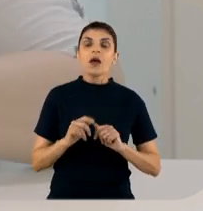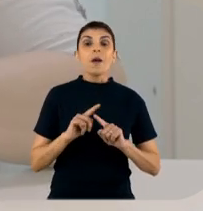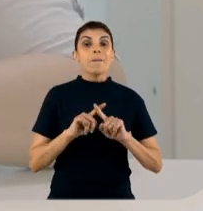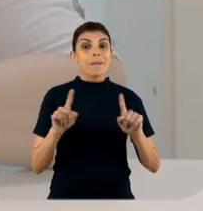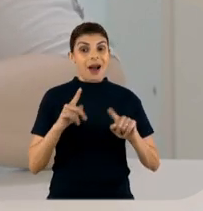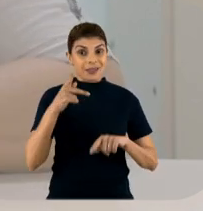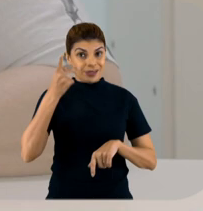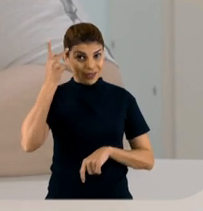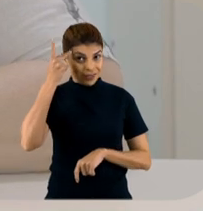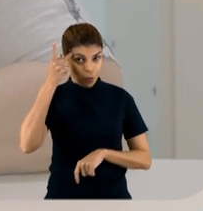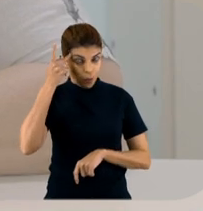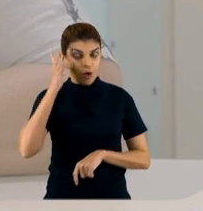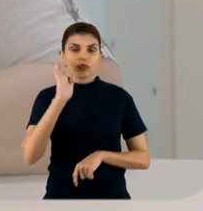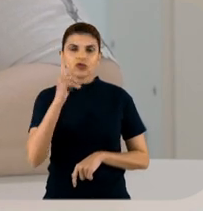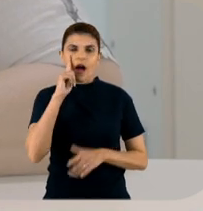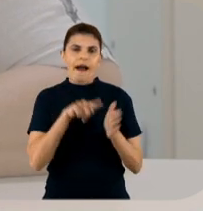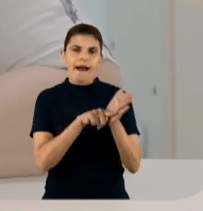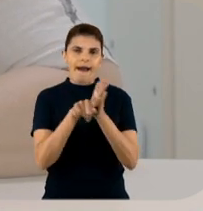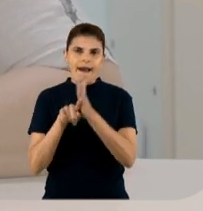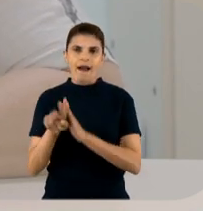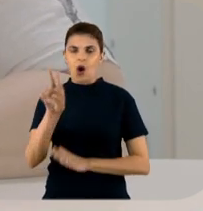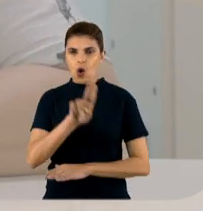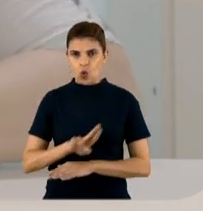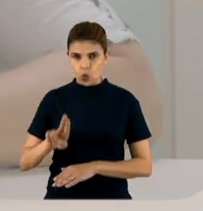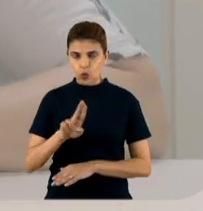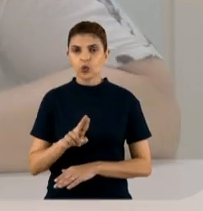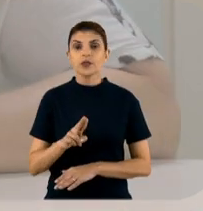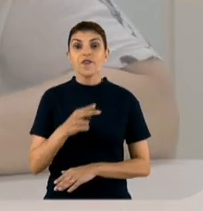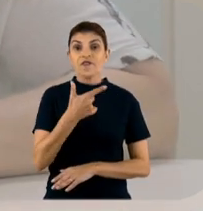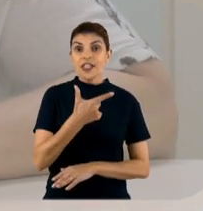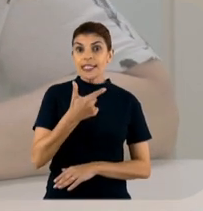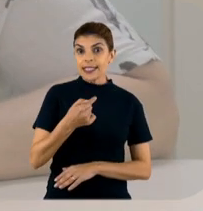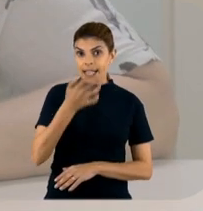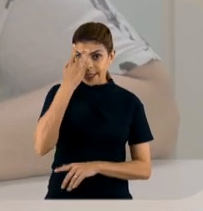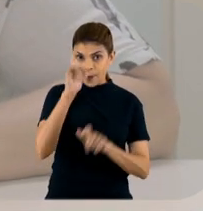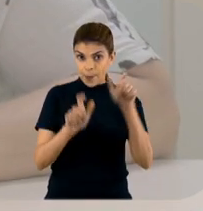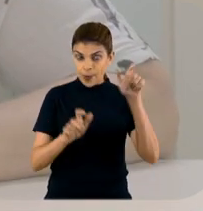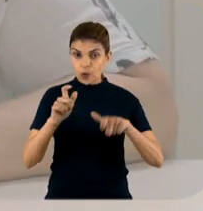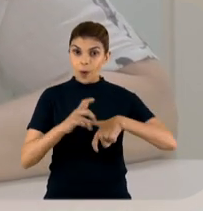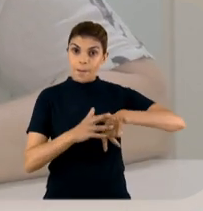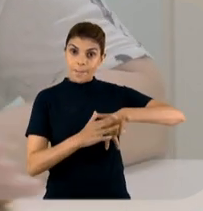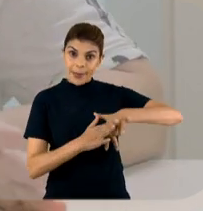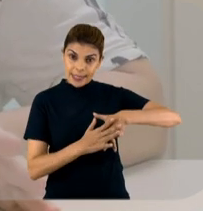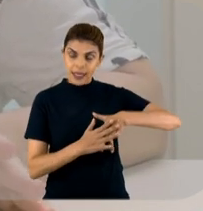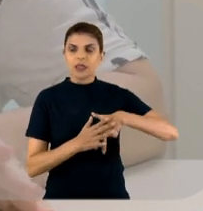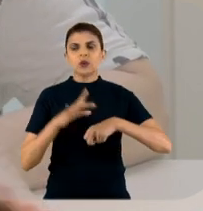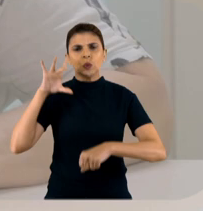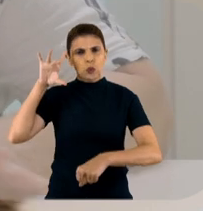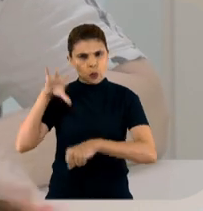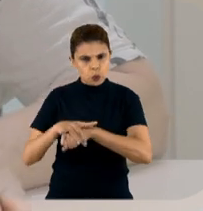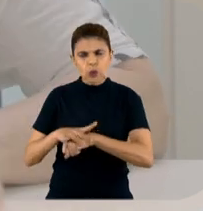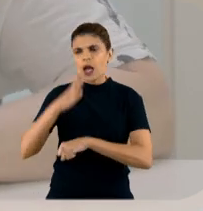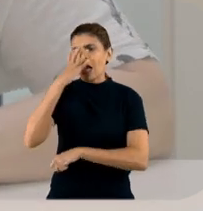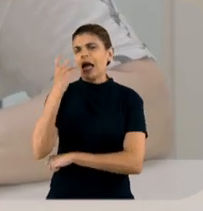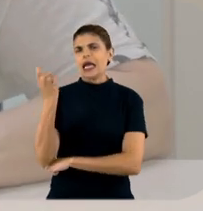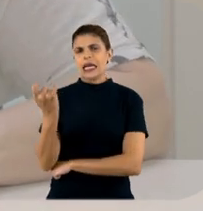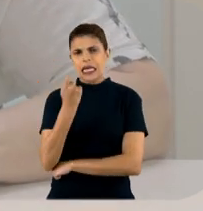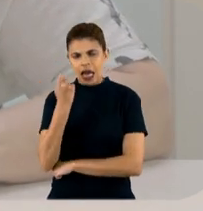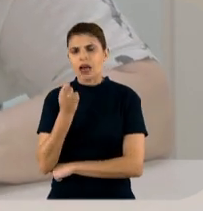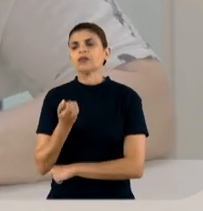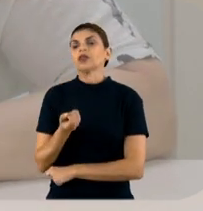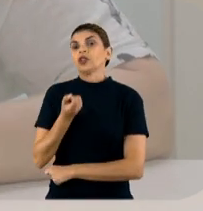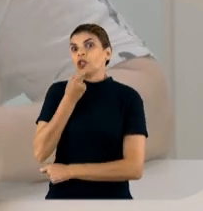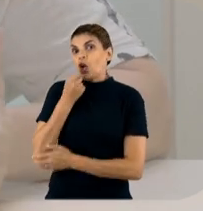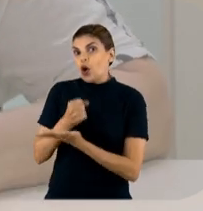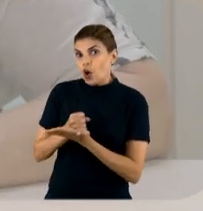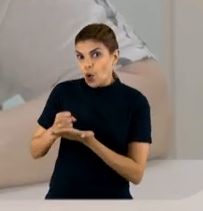o foi feito um um uso de anticoagulante em 27 pacientes consecutivos graves internados que tomavam